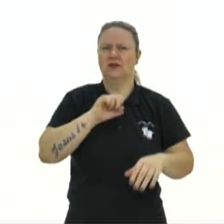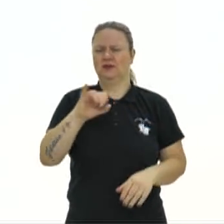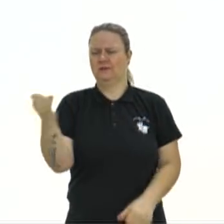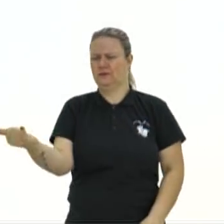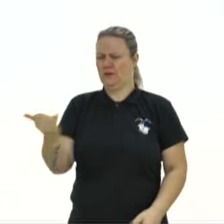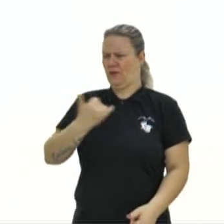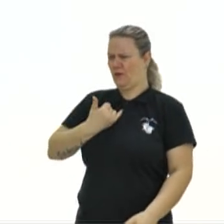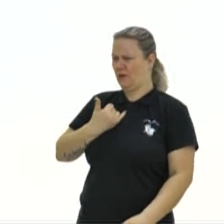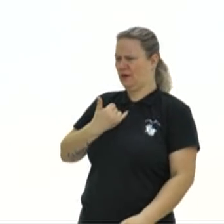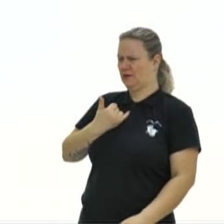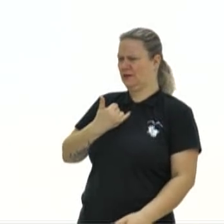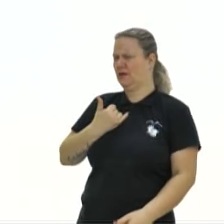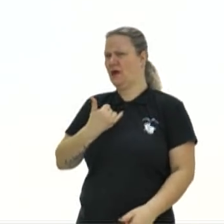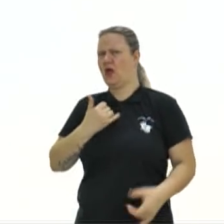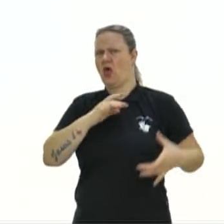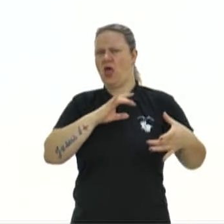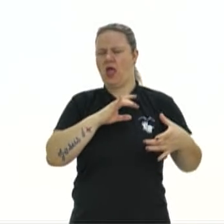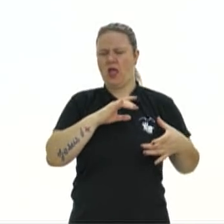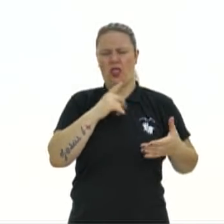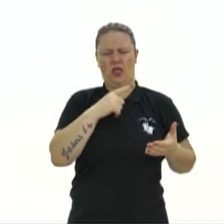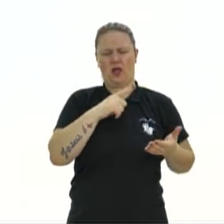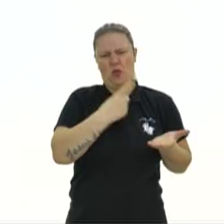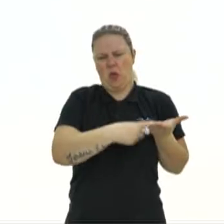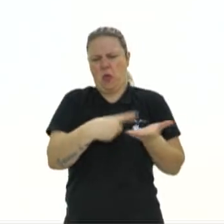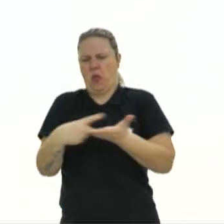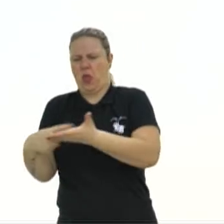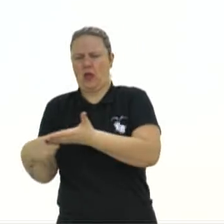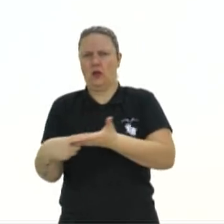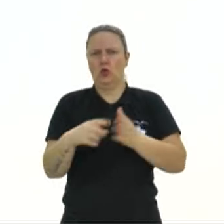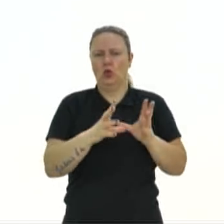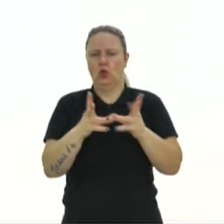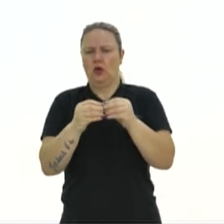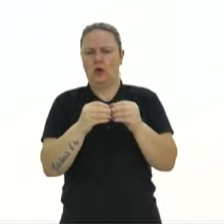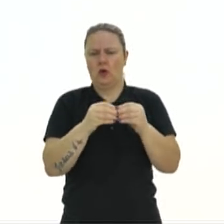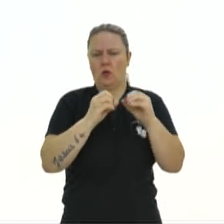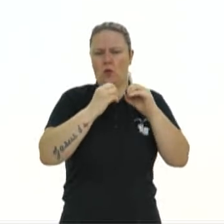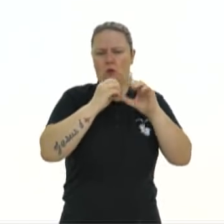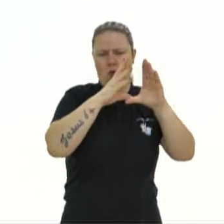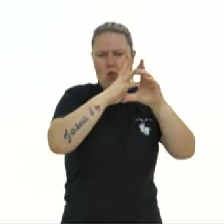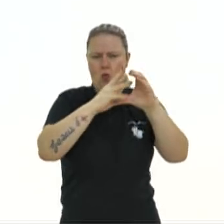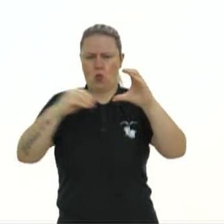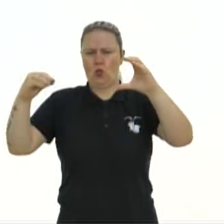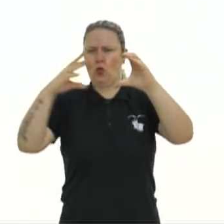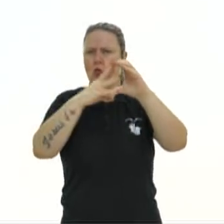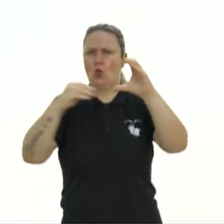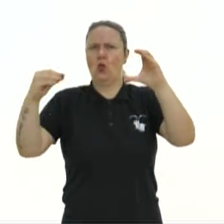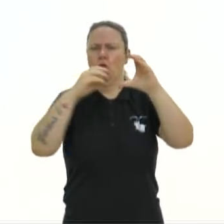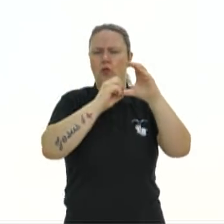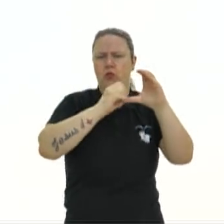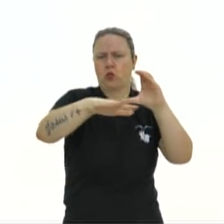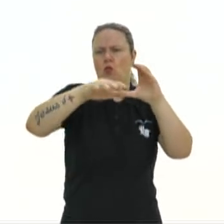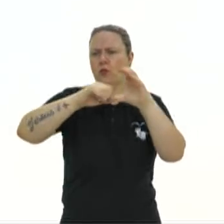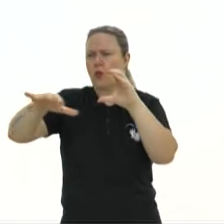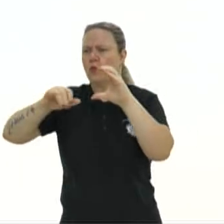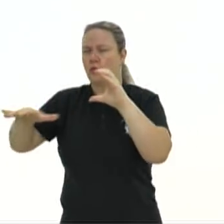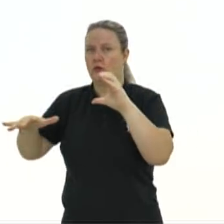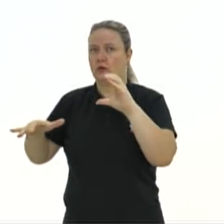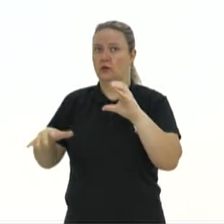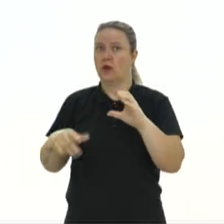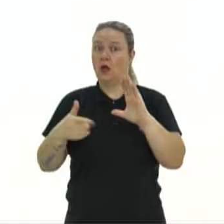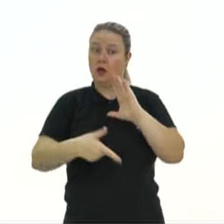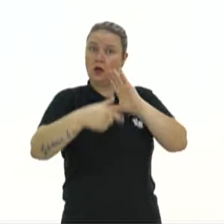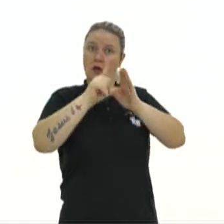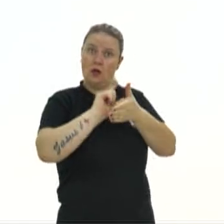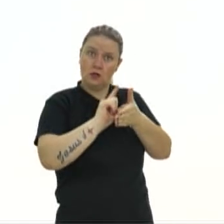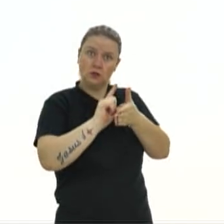por meio de corrente pelas redes sociais, desconfie e cheque em algum site de confiança.